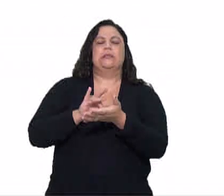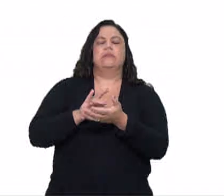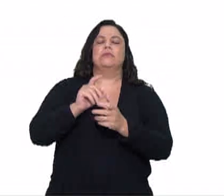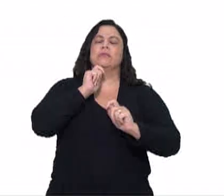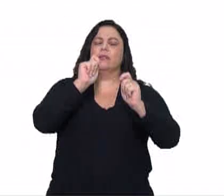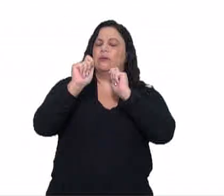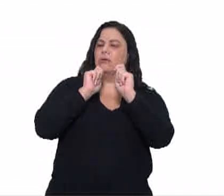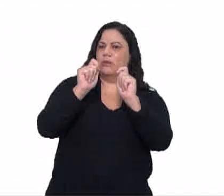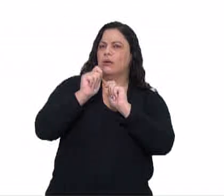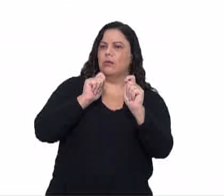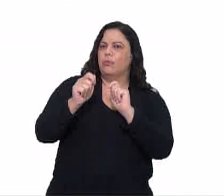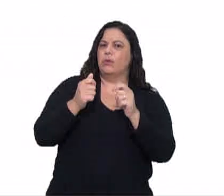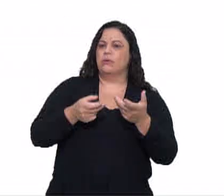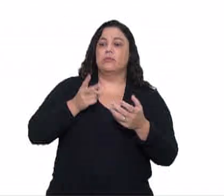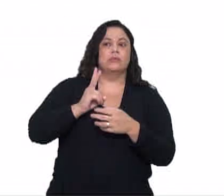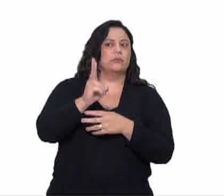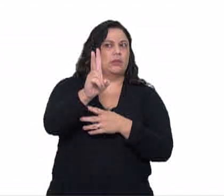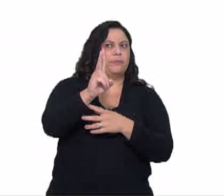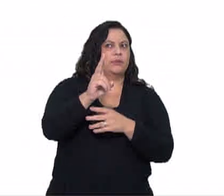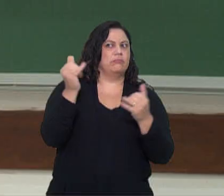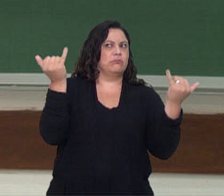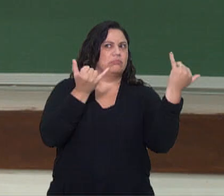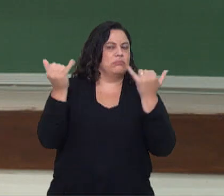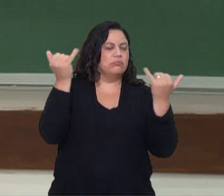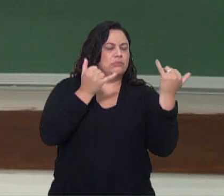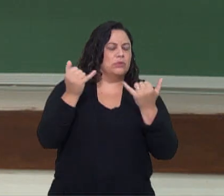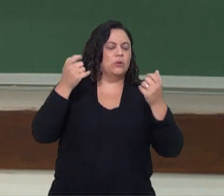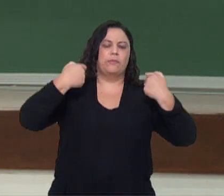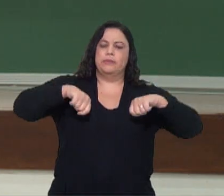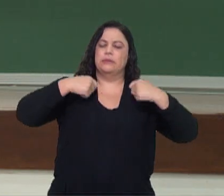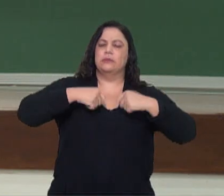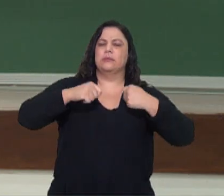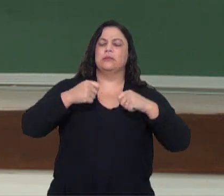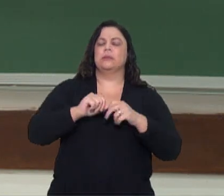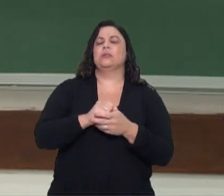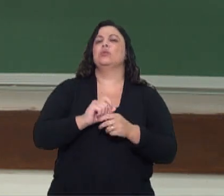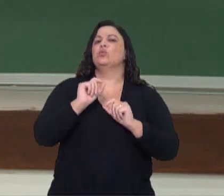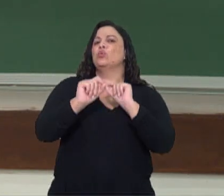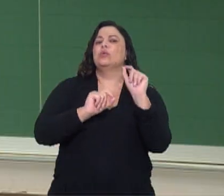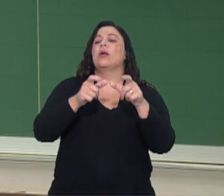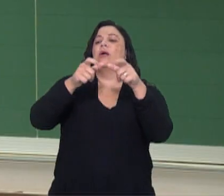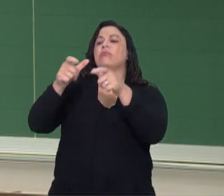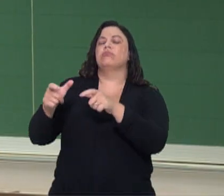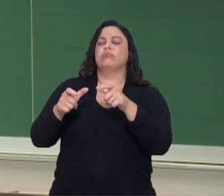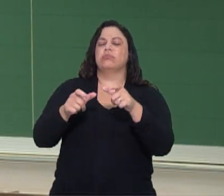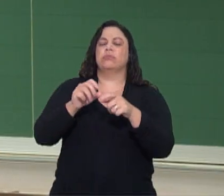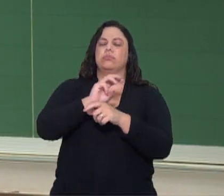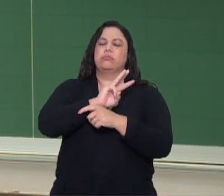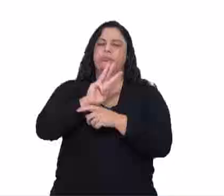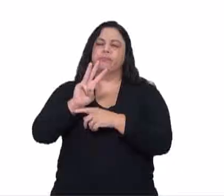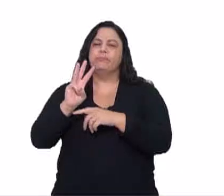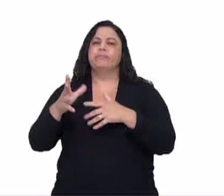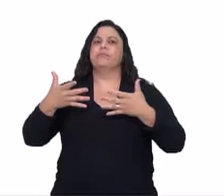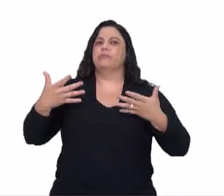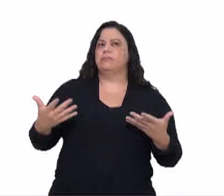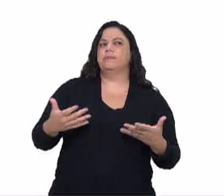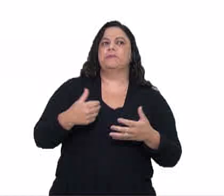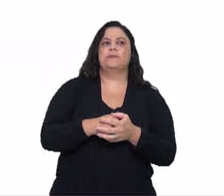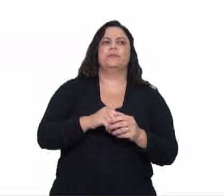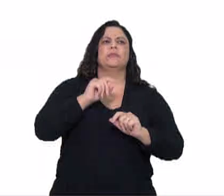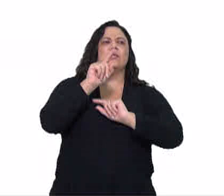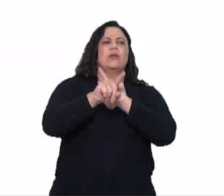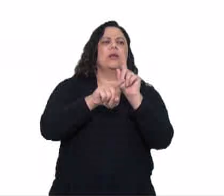repórter. Sempre que eu vou ler uma notícia, eu preciso da fonte. Então a fonte é para isso. Qual é a fonte